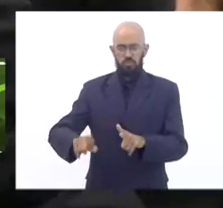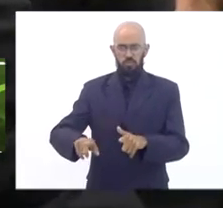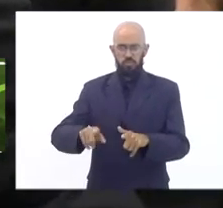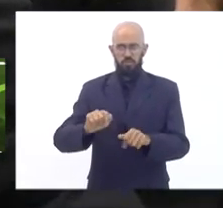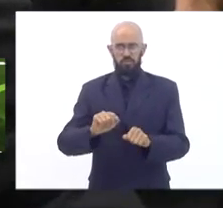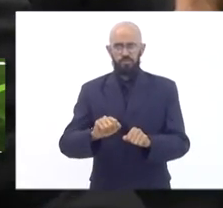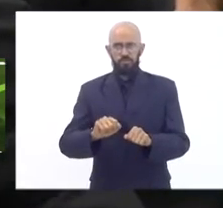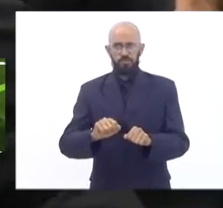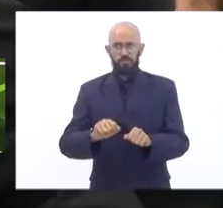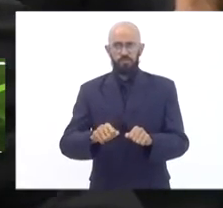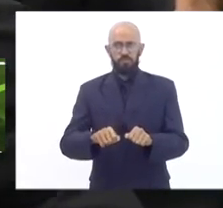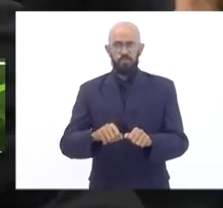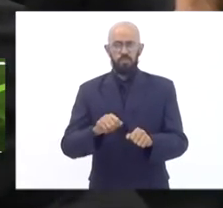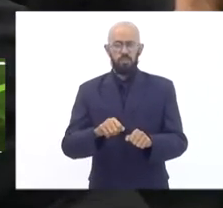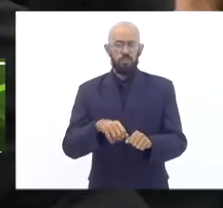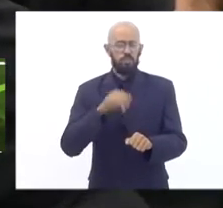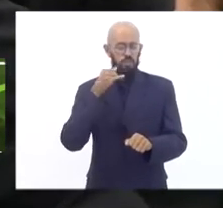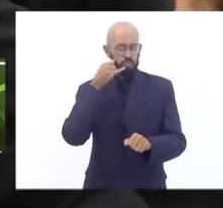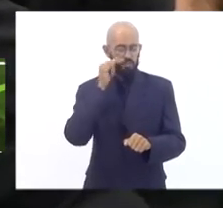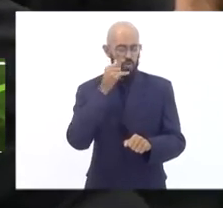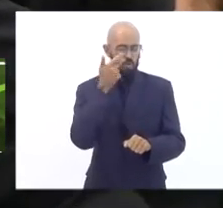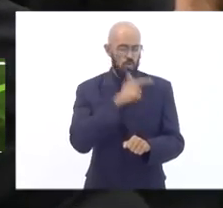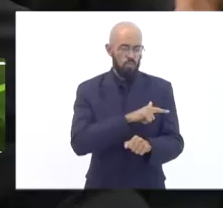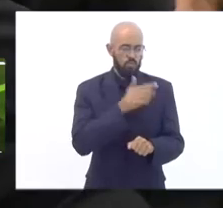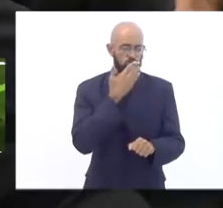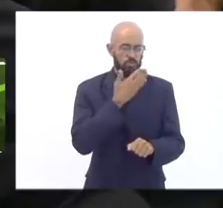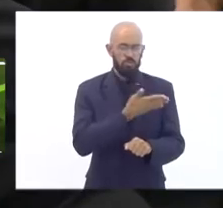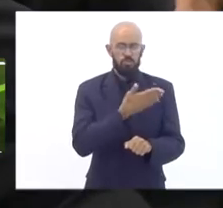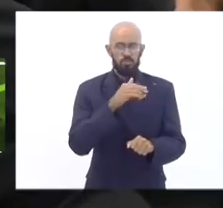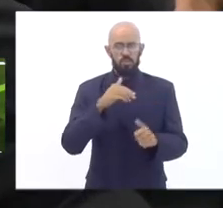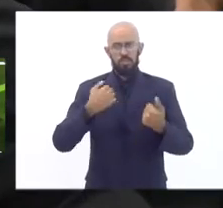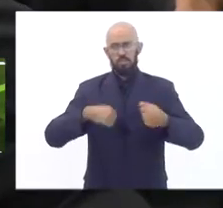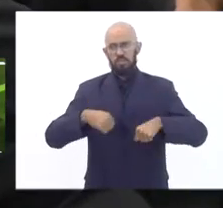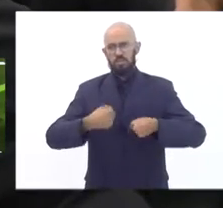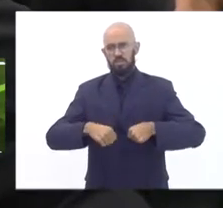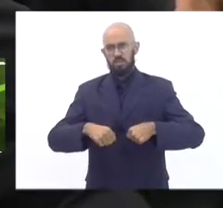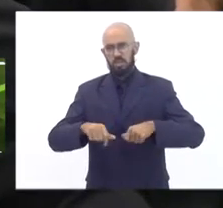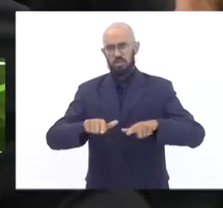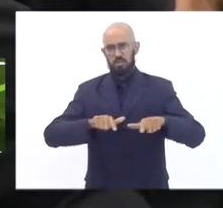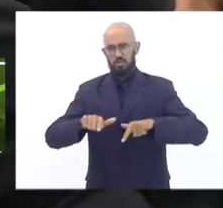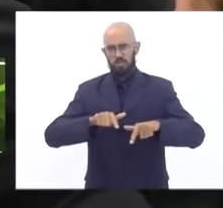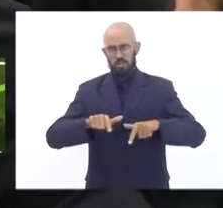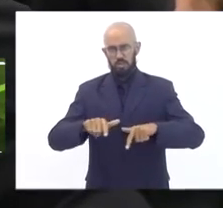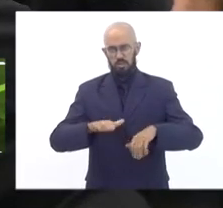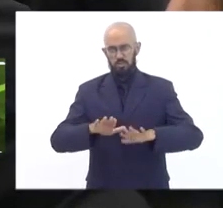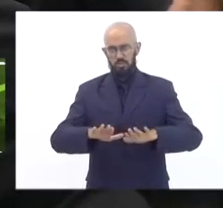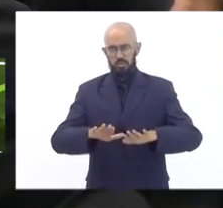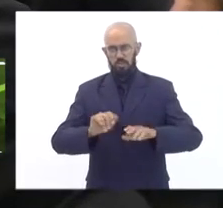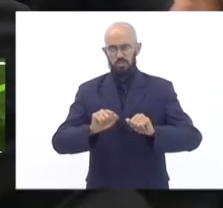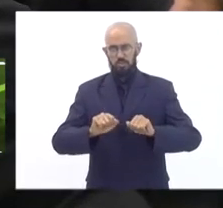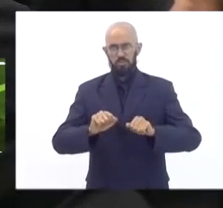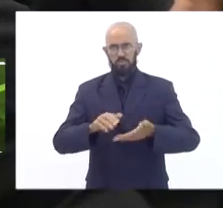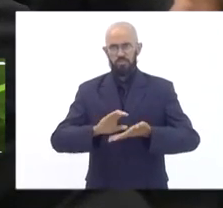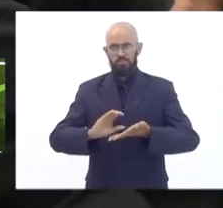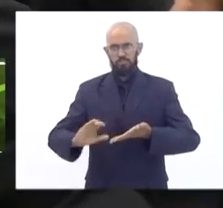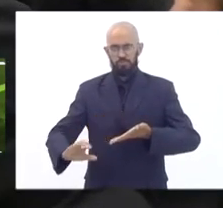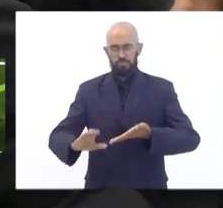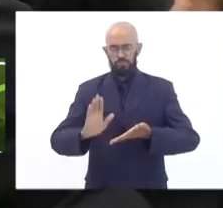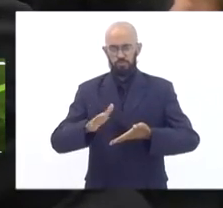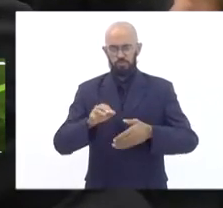etapa pequena num e fizemos um outro, pelas necessidades da operação. Mas os investimentos foram